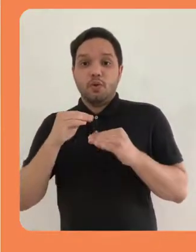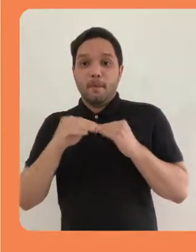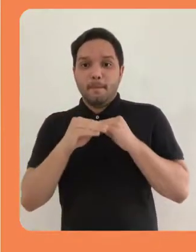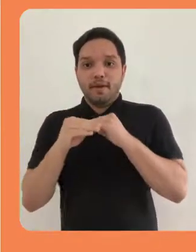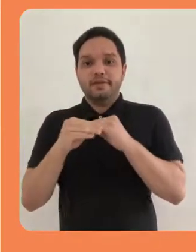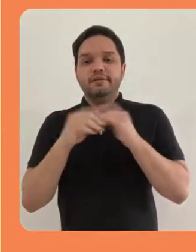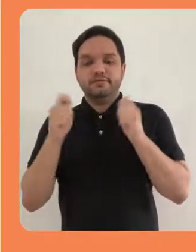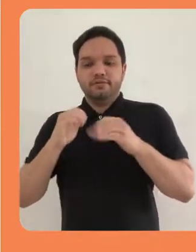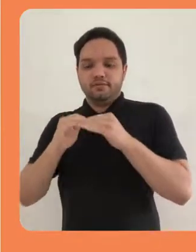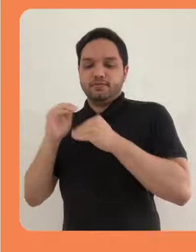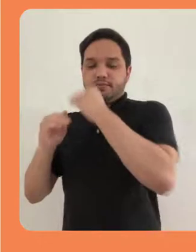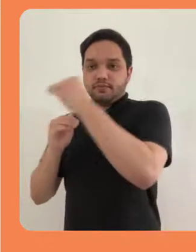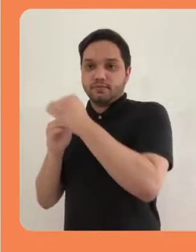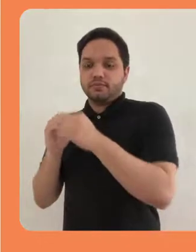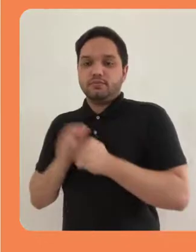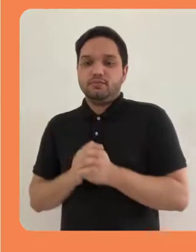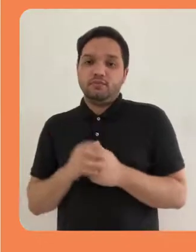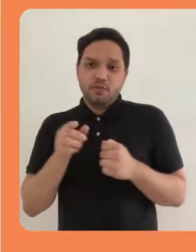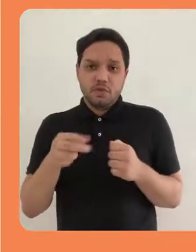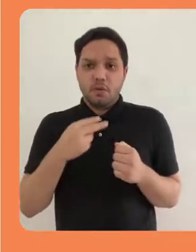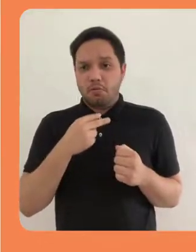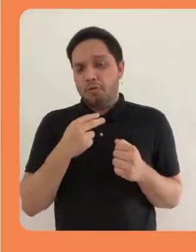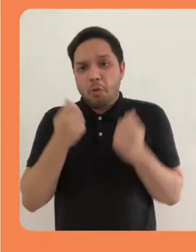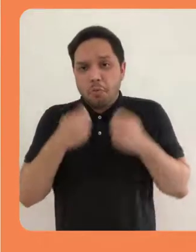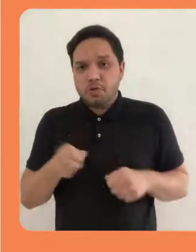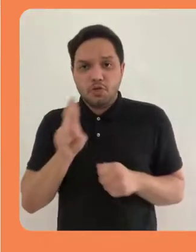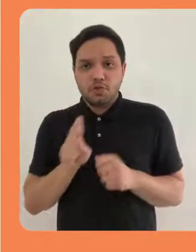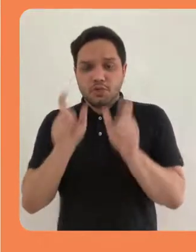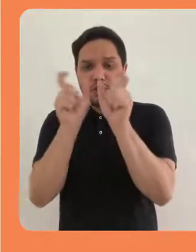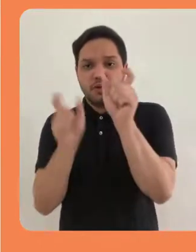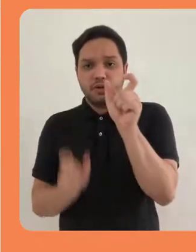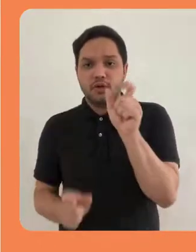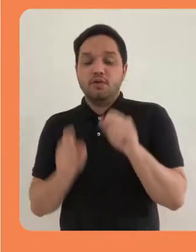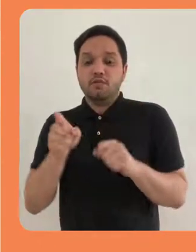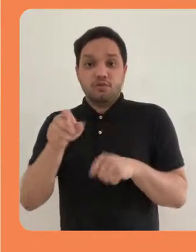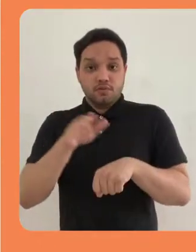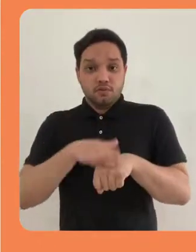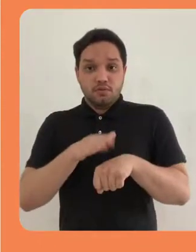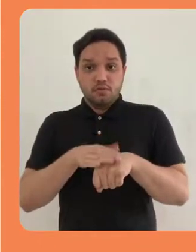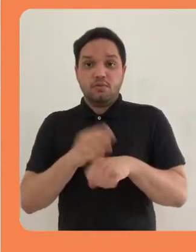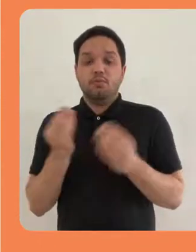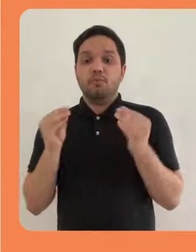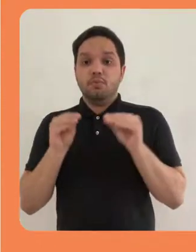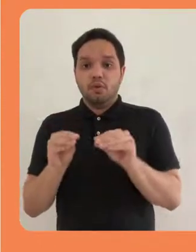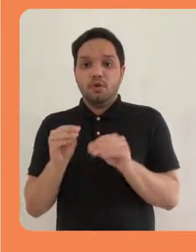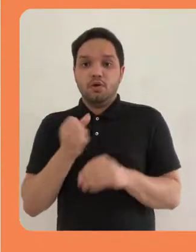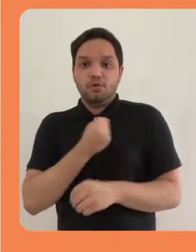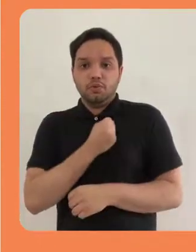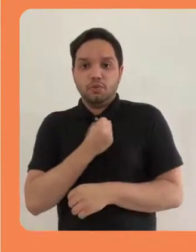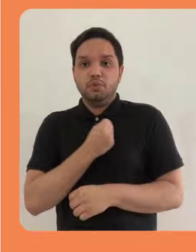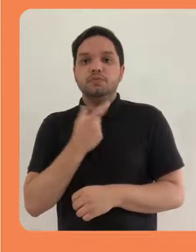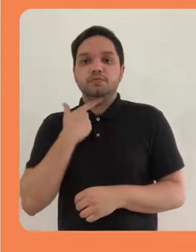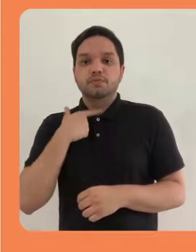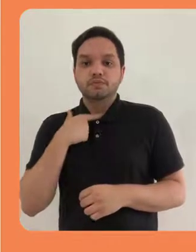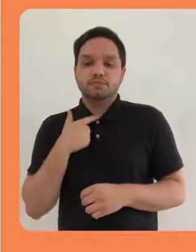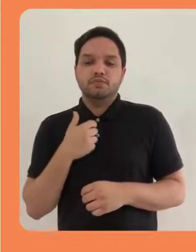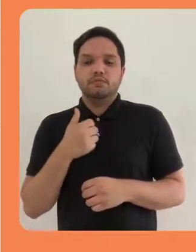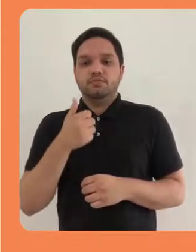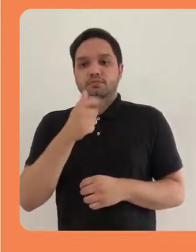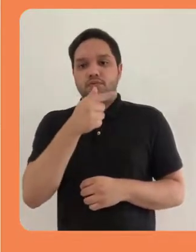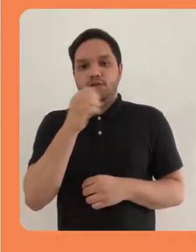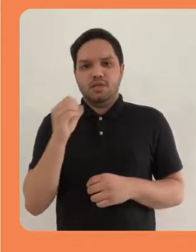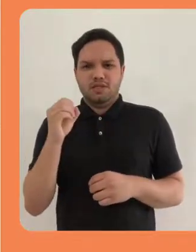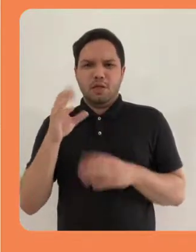E aí ele já que diz qual é o valor padrão para ele subir de mim você pode também não